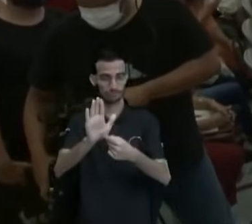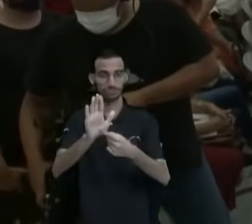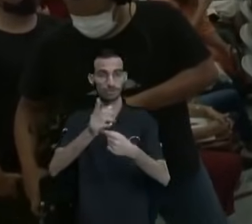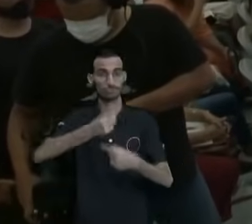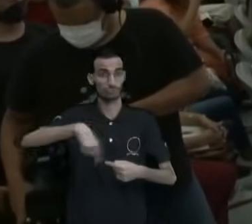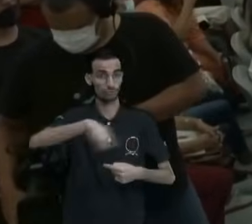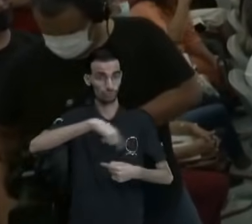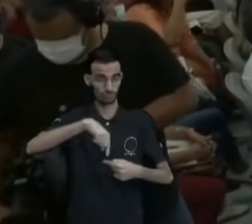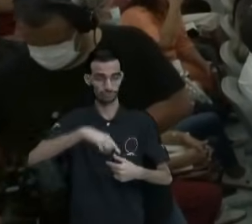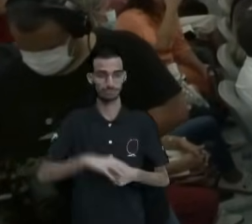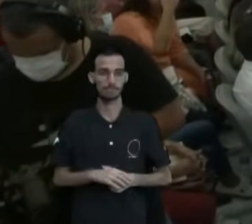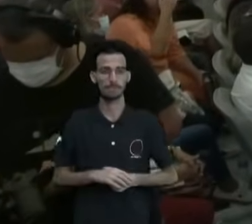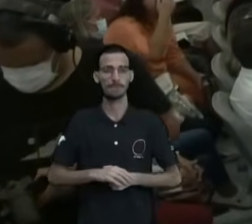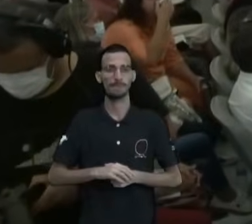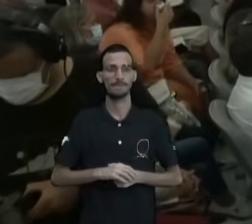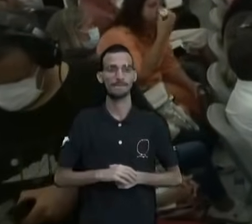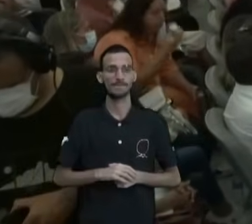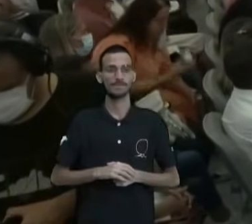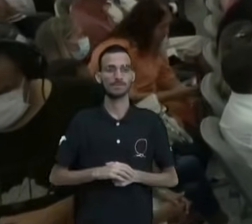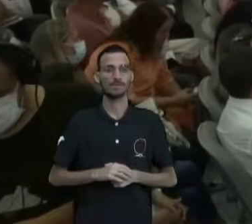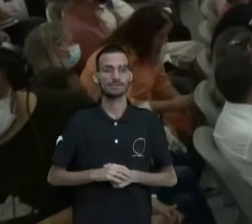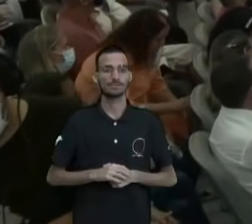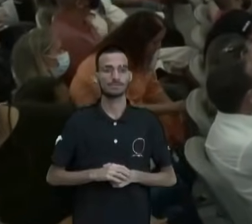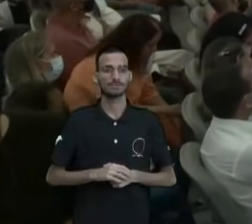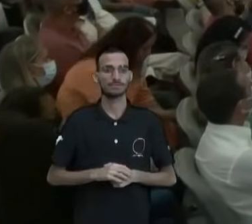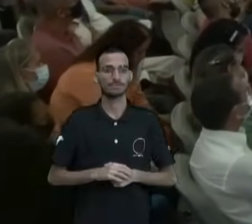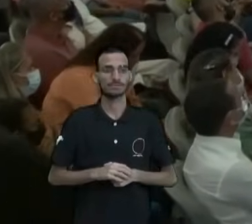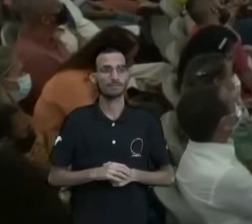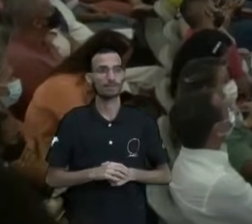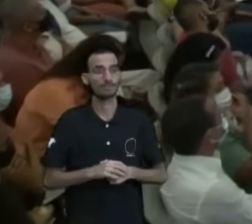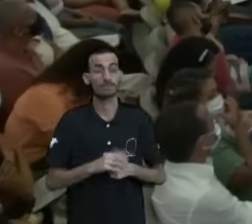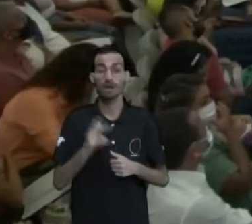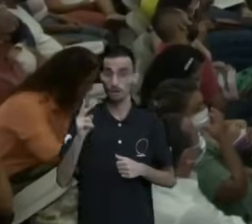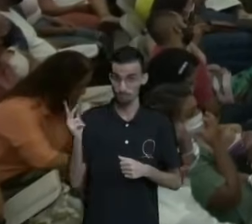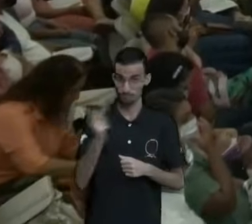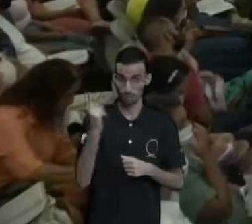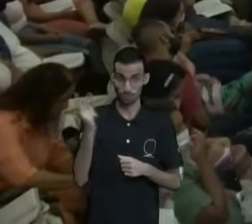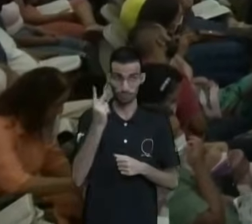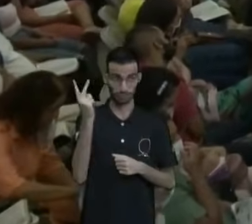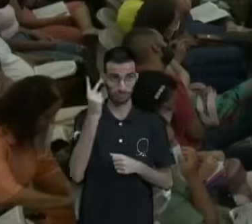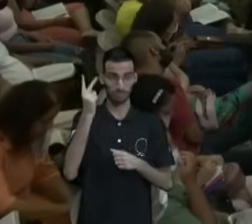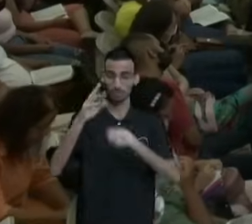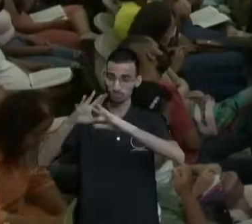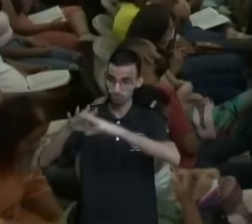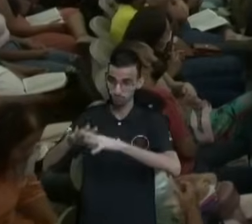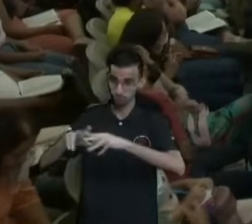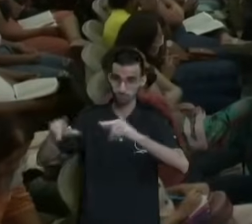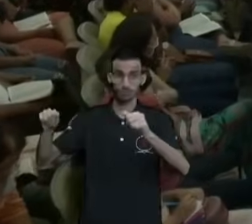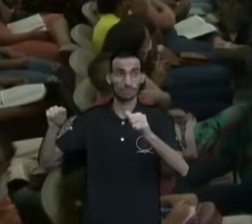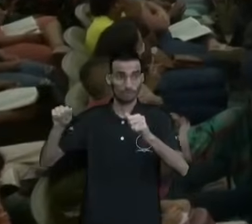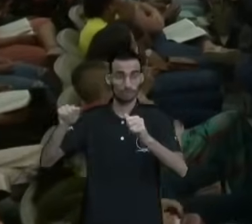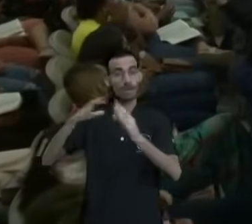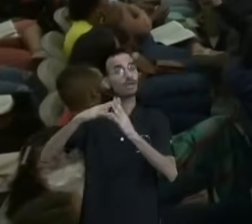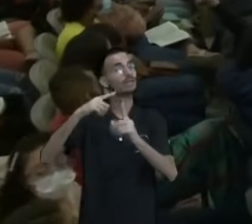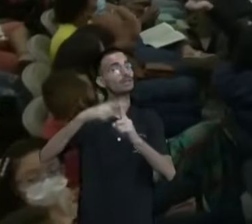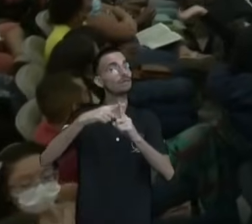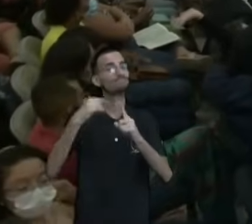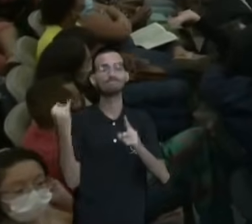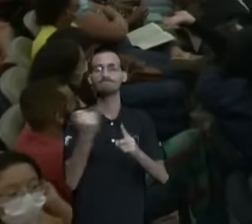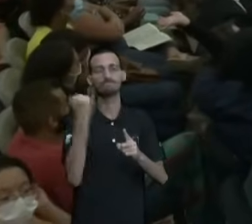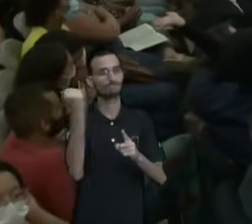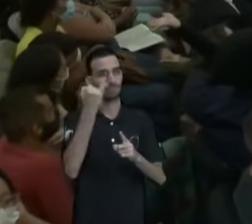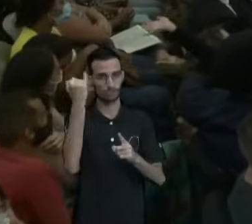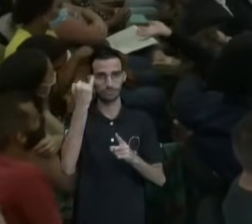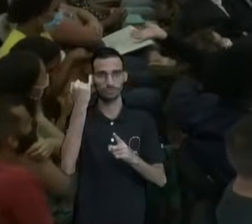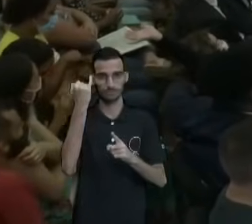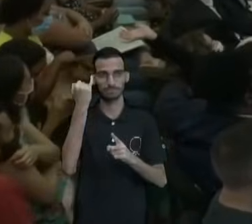minam a importância do templo ah 60% do dinheiro da igreja é